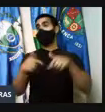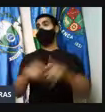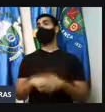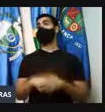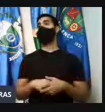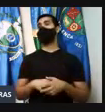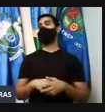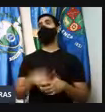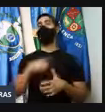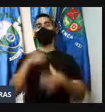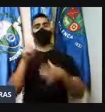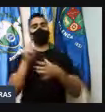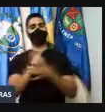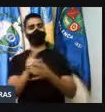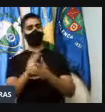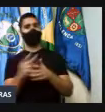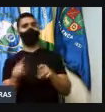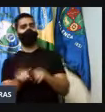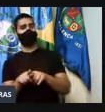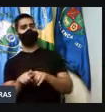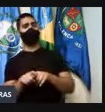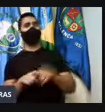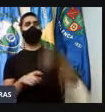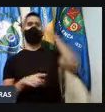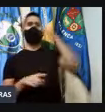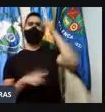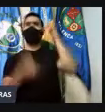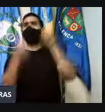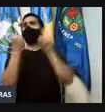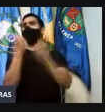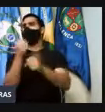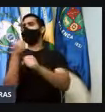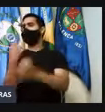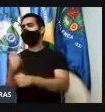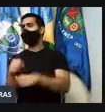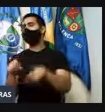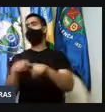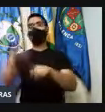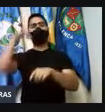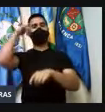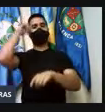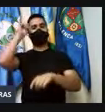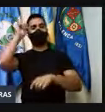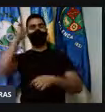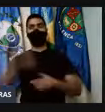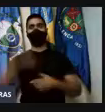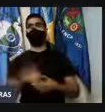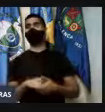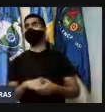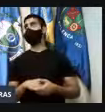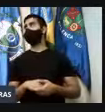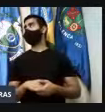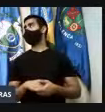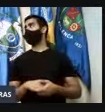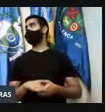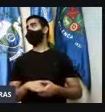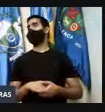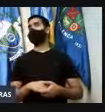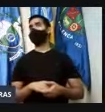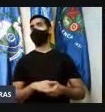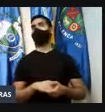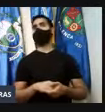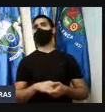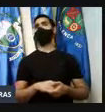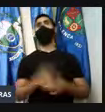tanto de Valença quanto de Vassouras, Onda e Barra do Piraí. Então é isso, o vereador David está